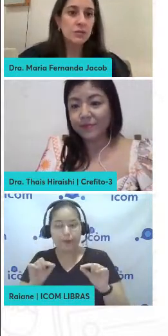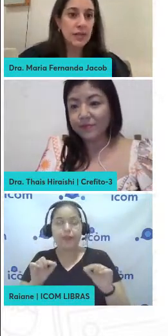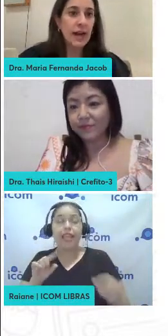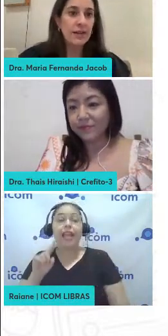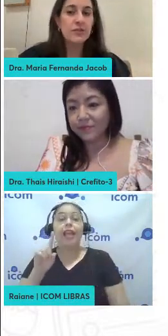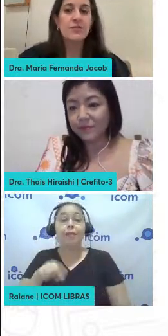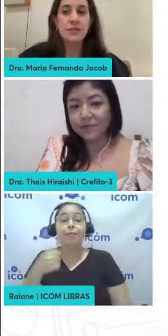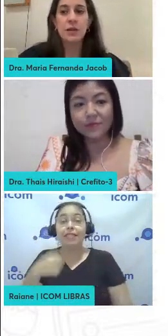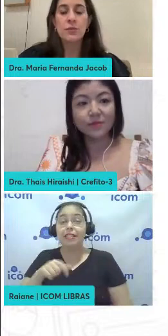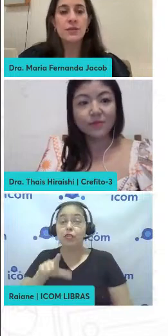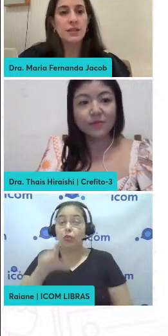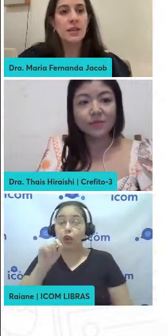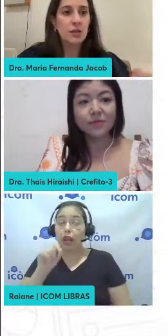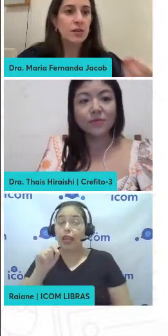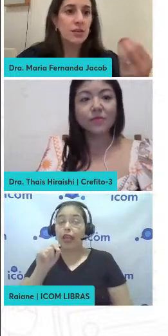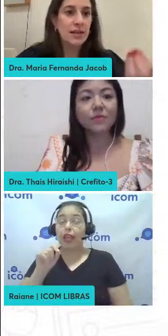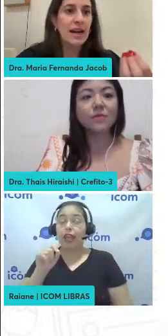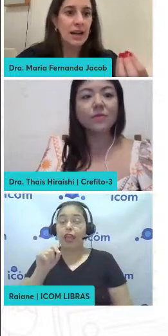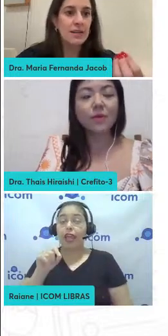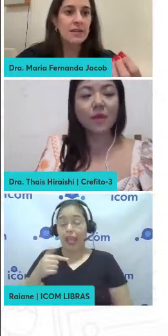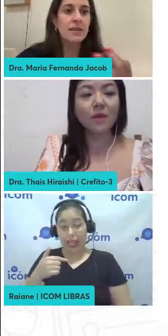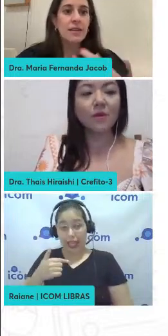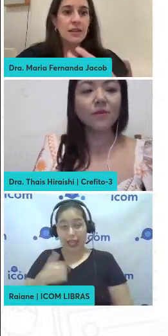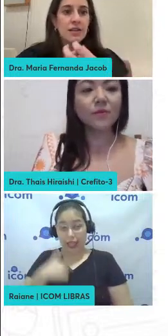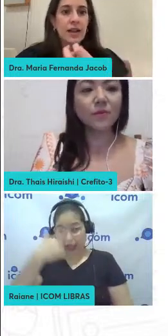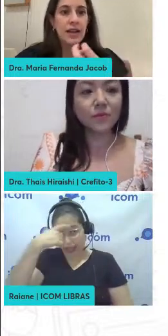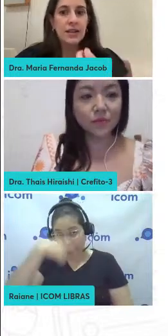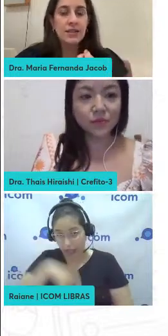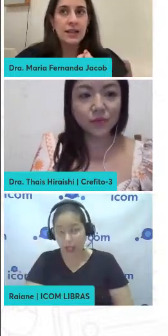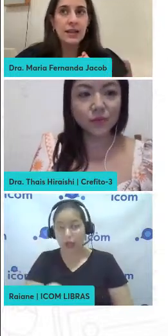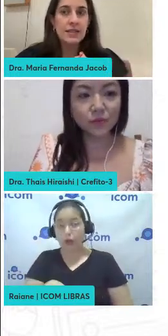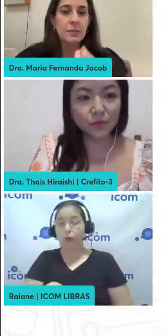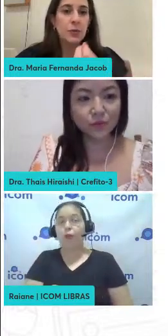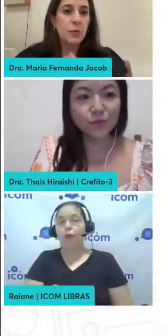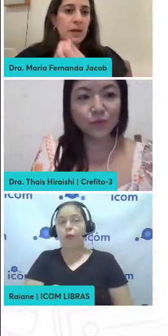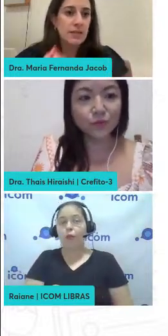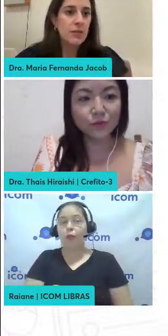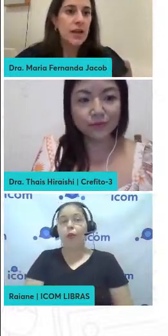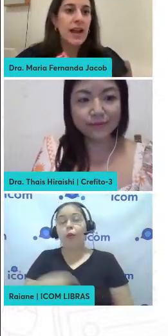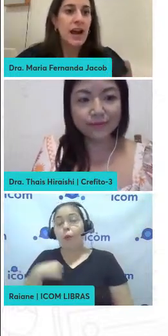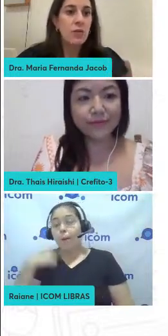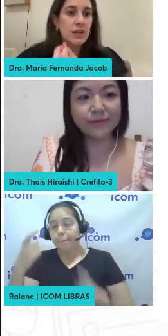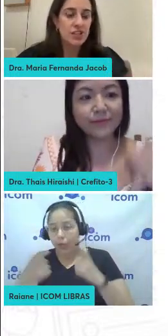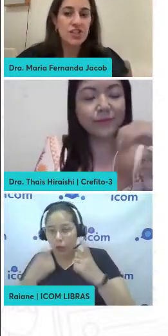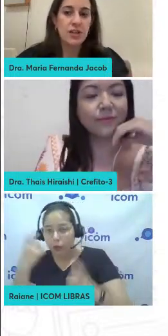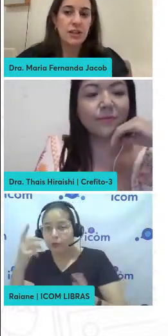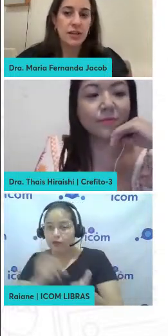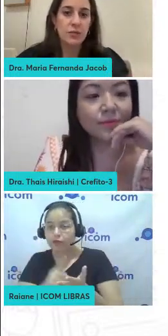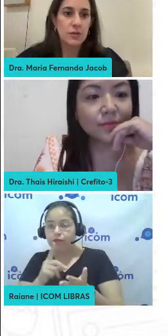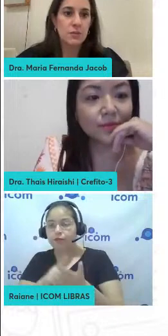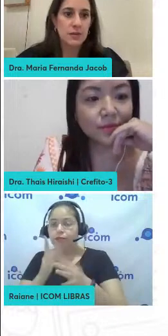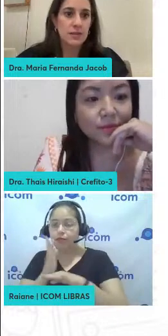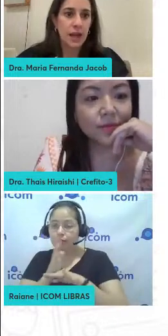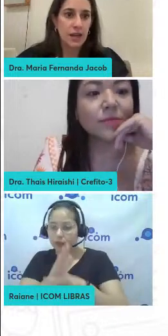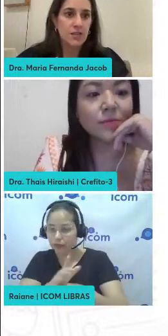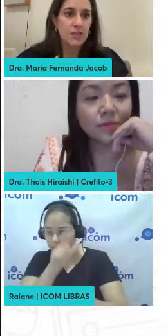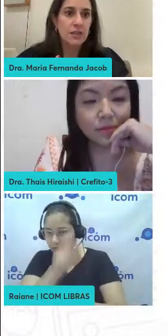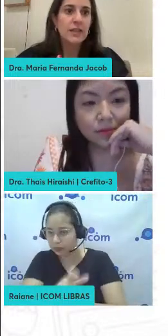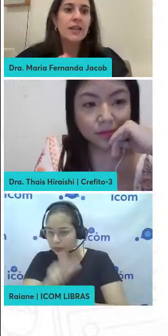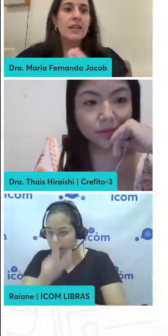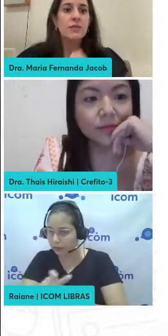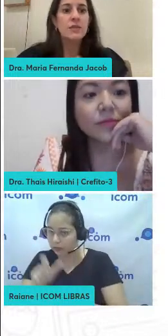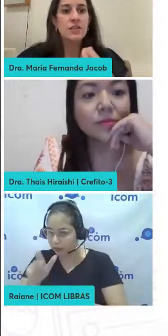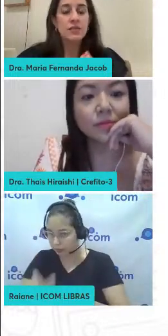escolher um lugar onde você consiga colocar essa preocupação real que a gente tem que ter com o nosso